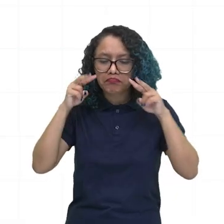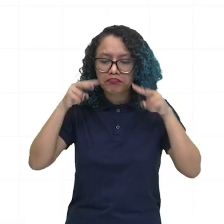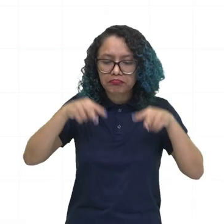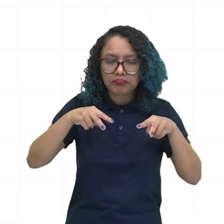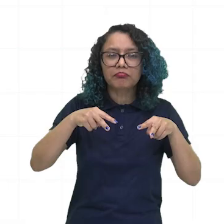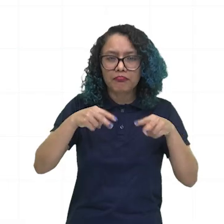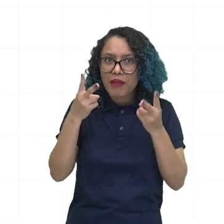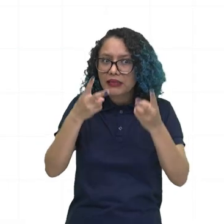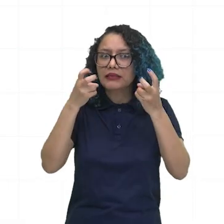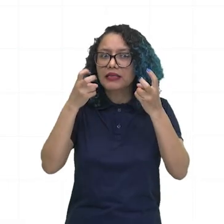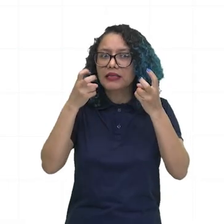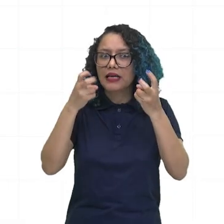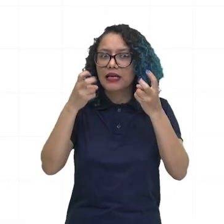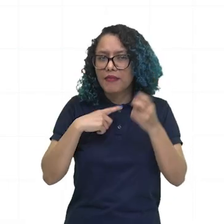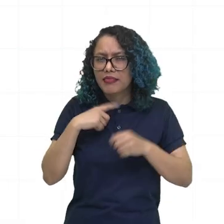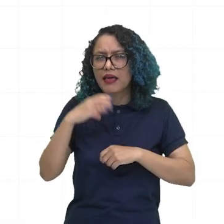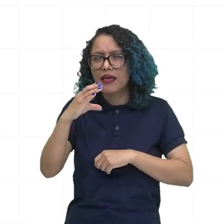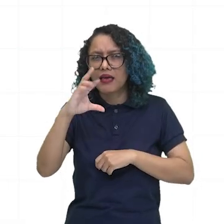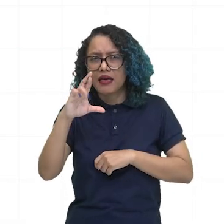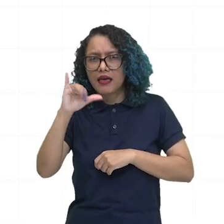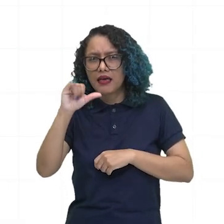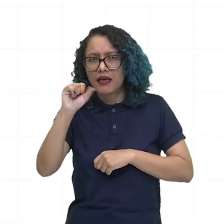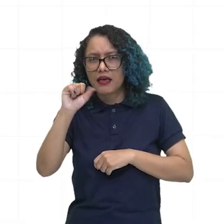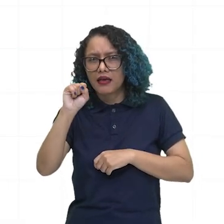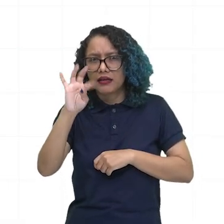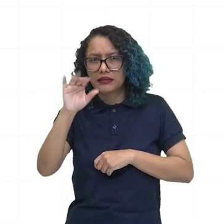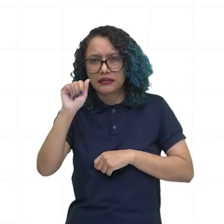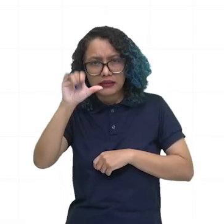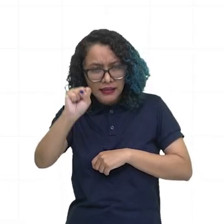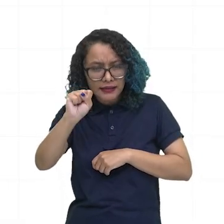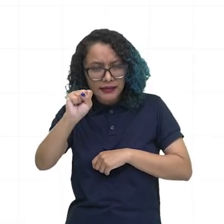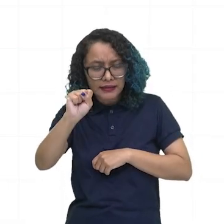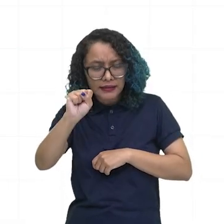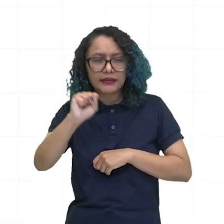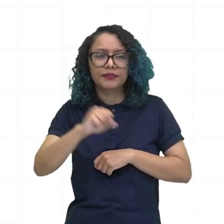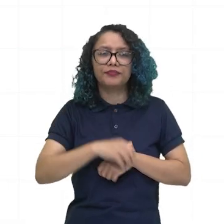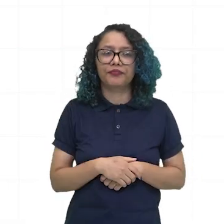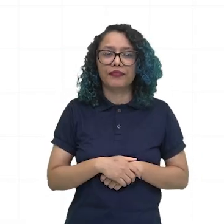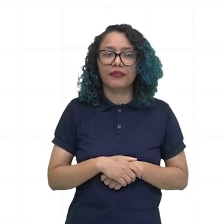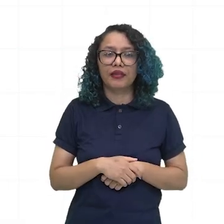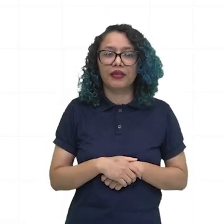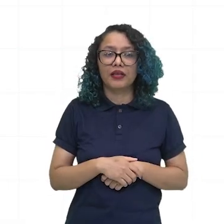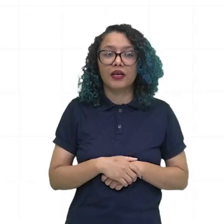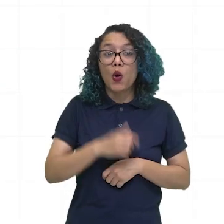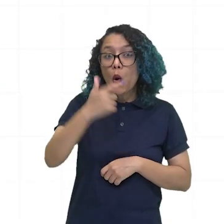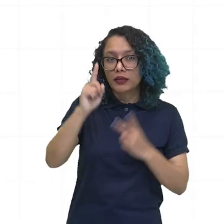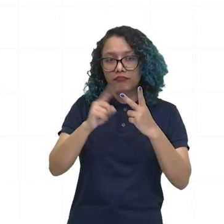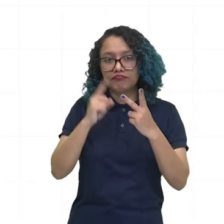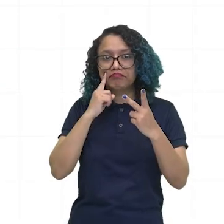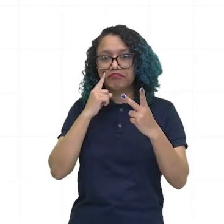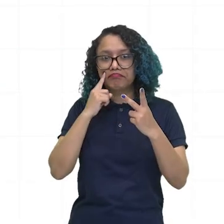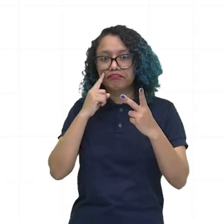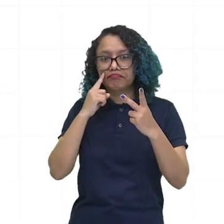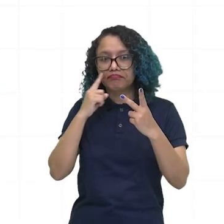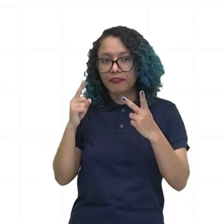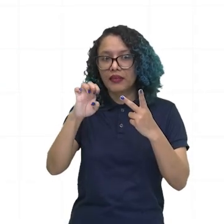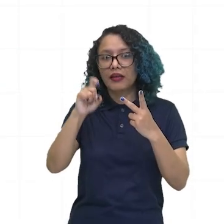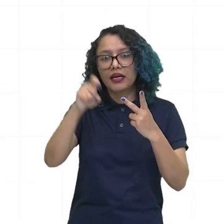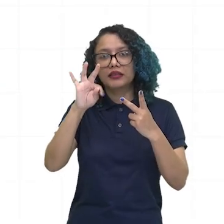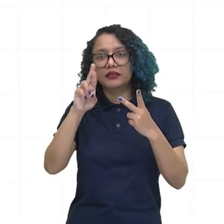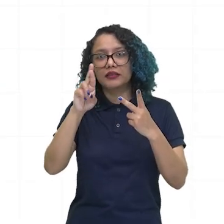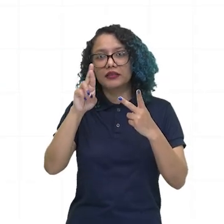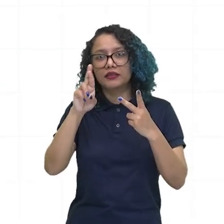esses cristais. E quando é uma rocha ígnea extrusiva ou